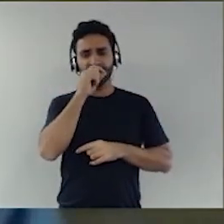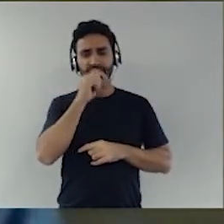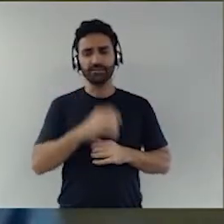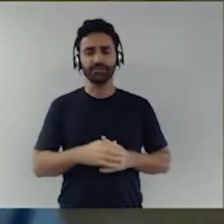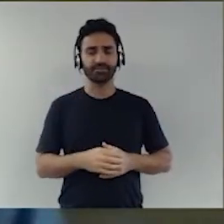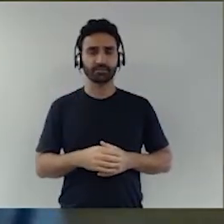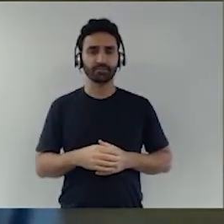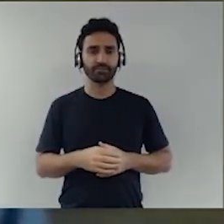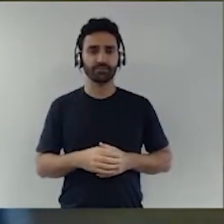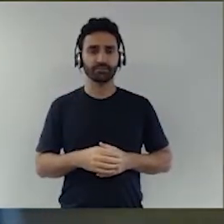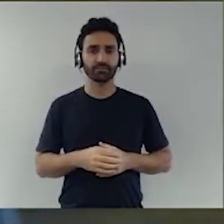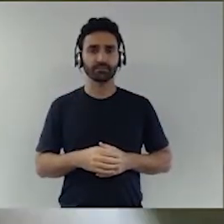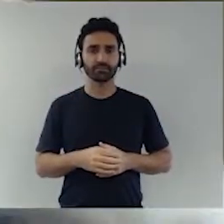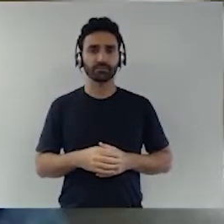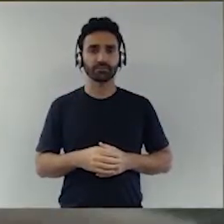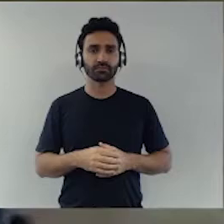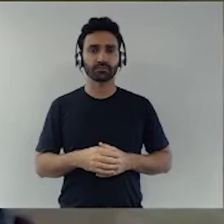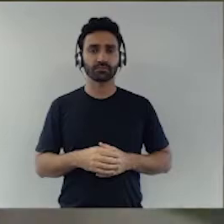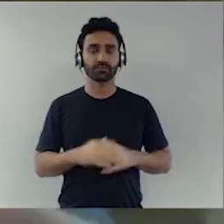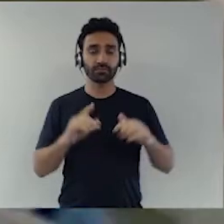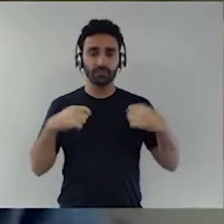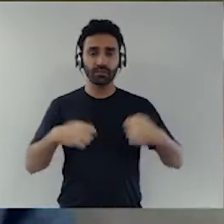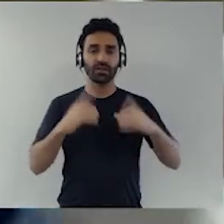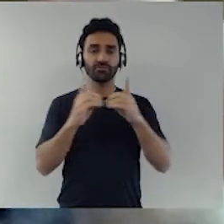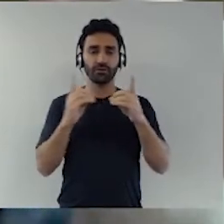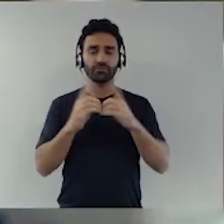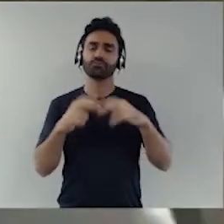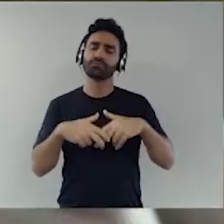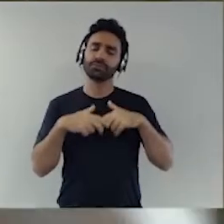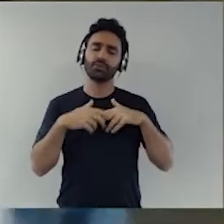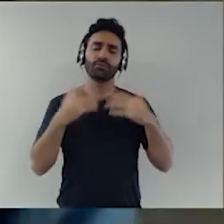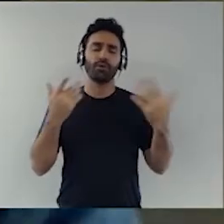didatismo nunca são demais, né? Então, vejam que momento